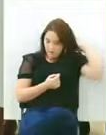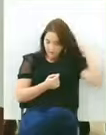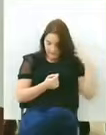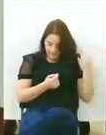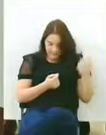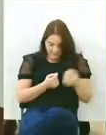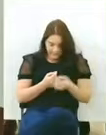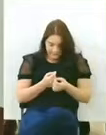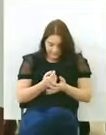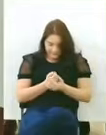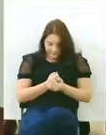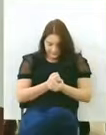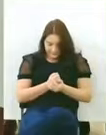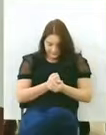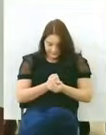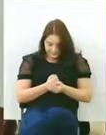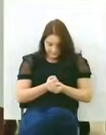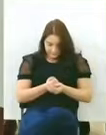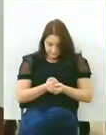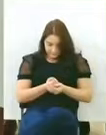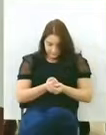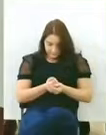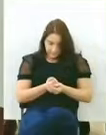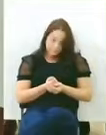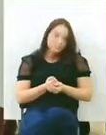e ela deixa de crescer.